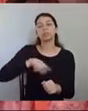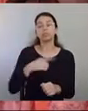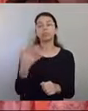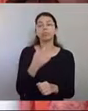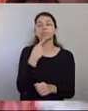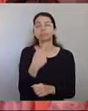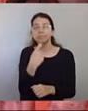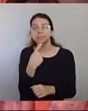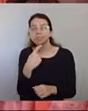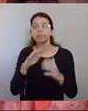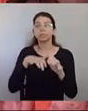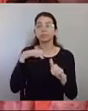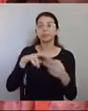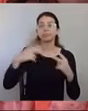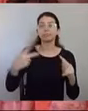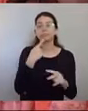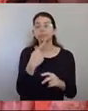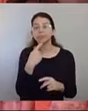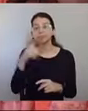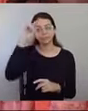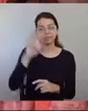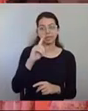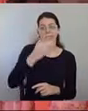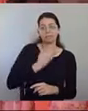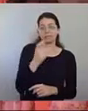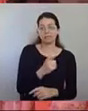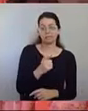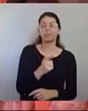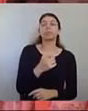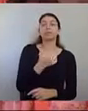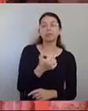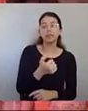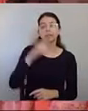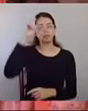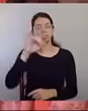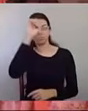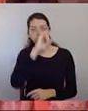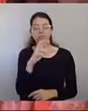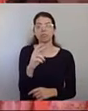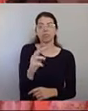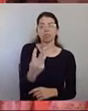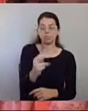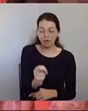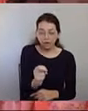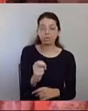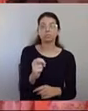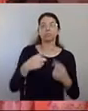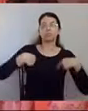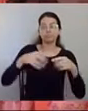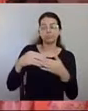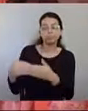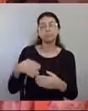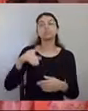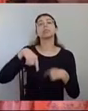Assembleia Municipal. Dia 15 de dezembro, aqui na Assembleia, dia 3 de janeiro, na reunião de líderes, dia 15 de janeiro, de novo nesta Assembleia,